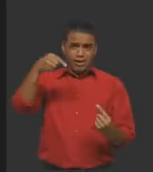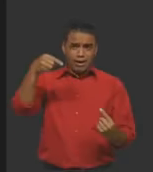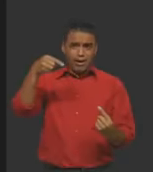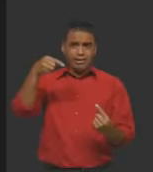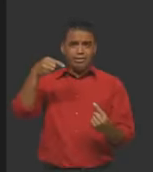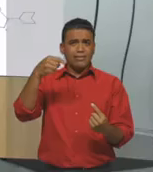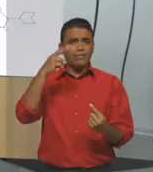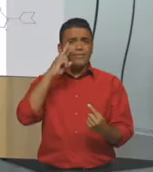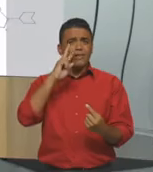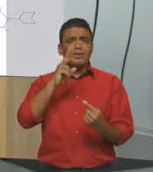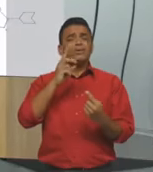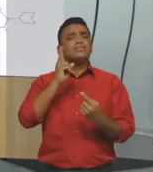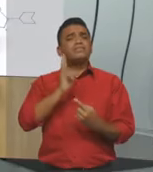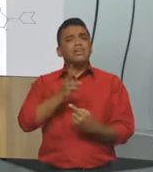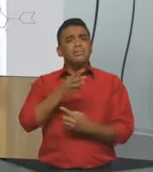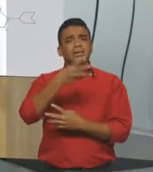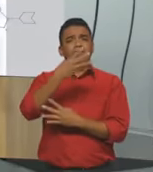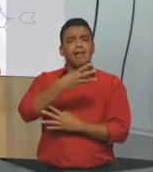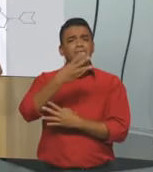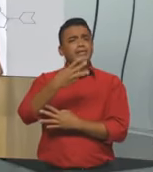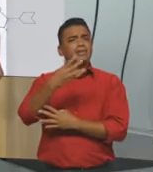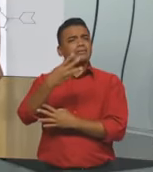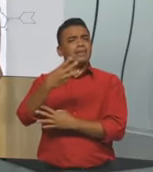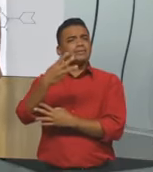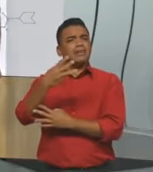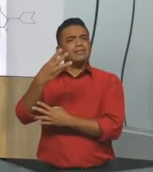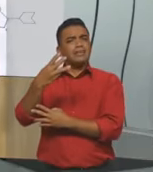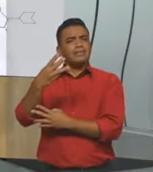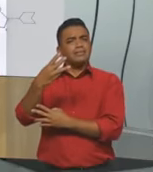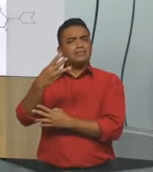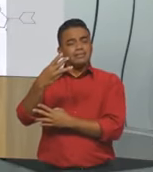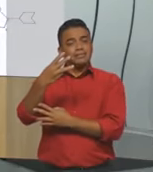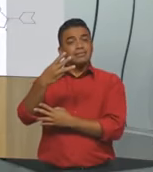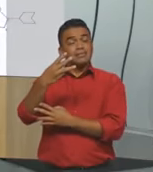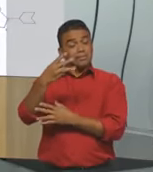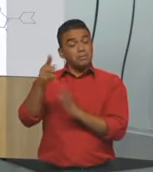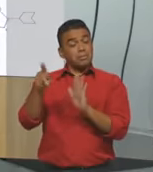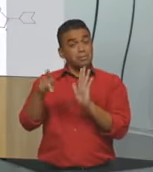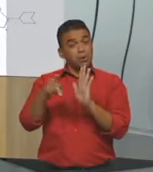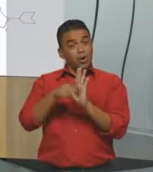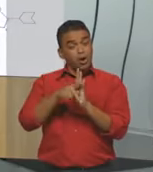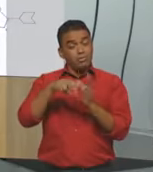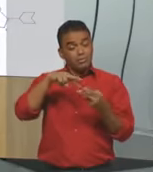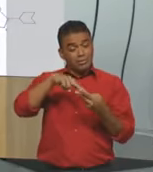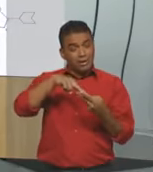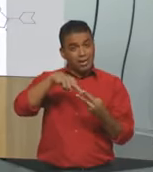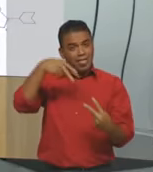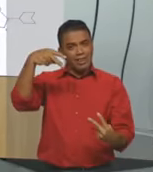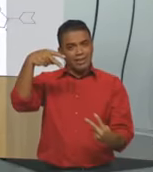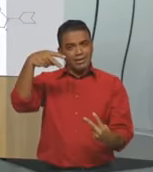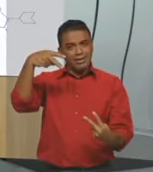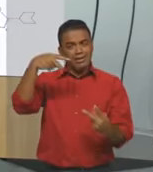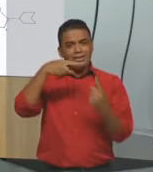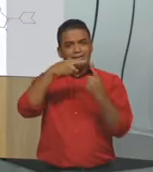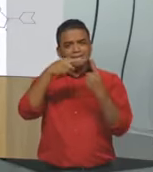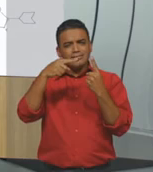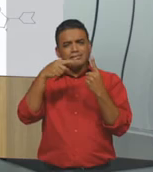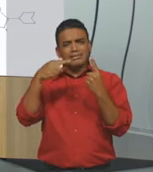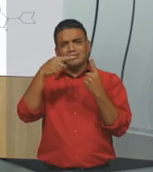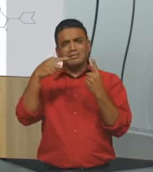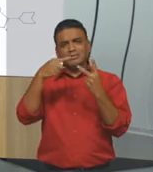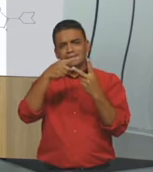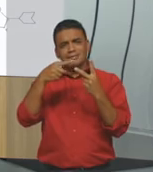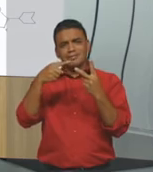bases. Sempre de 3 em 3, que nós chamamos de código genético. O RNA transportador pega o